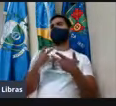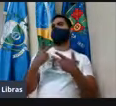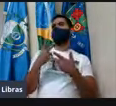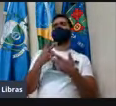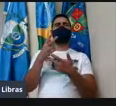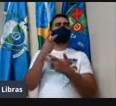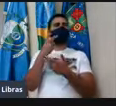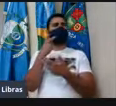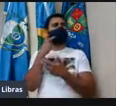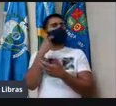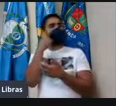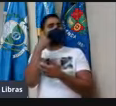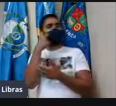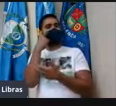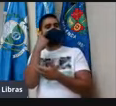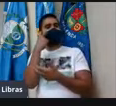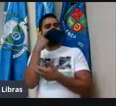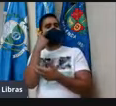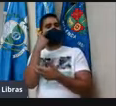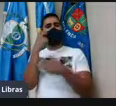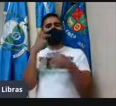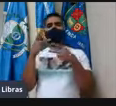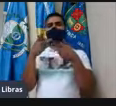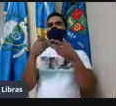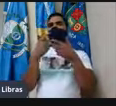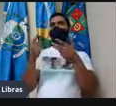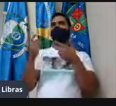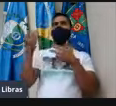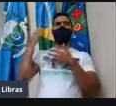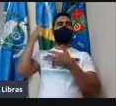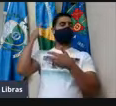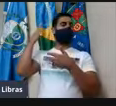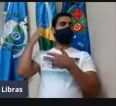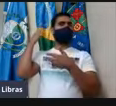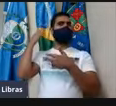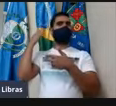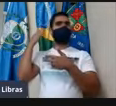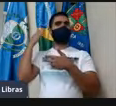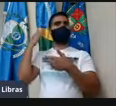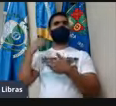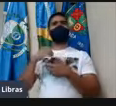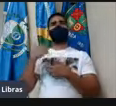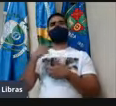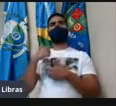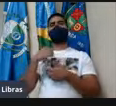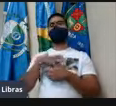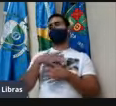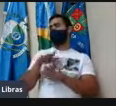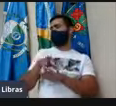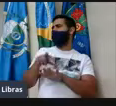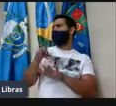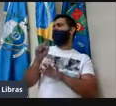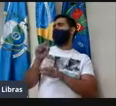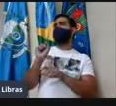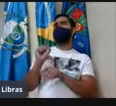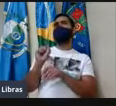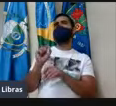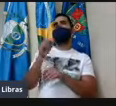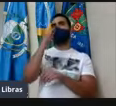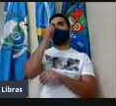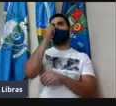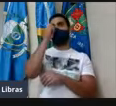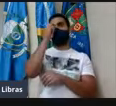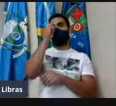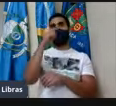muito grande eu falar de coisas passadas que não me cabe. Então, eu prefiro manter